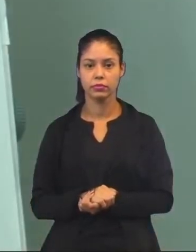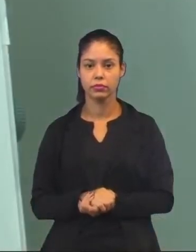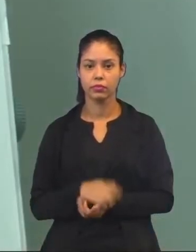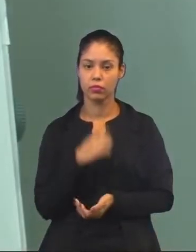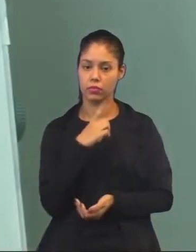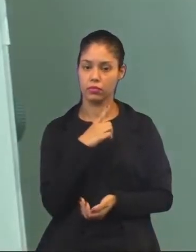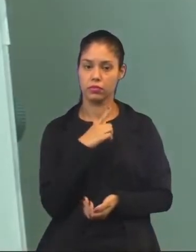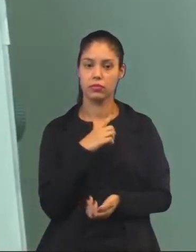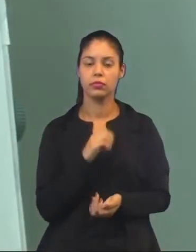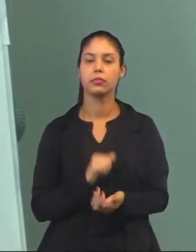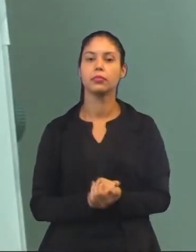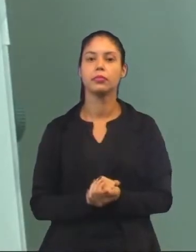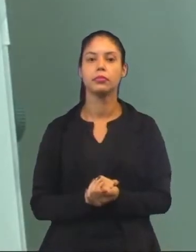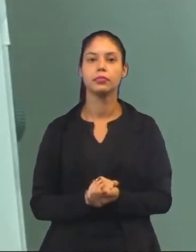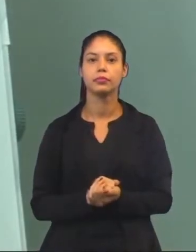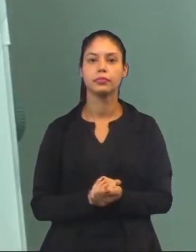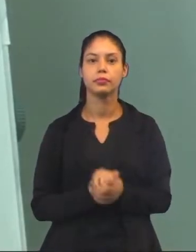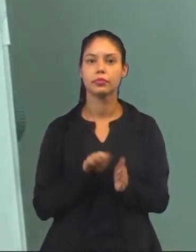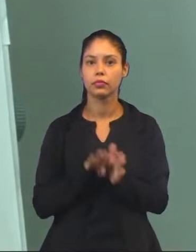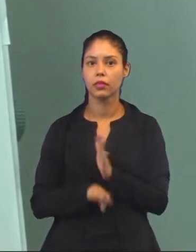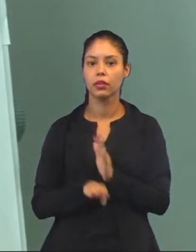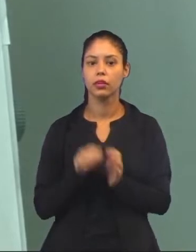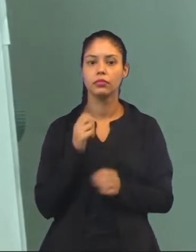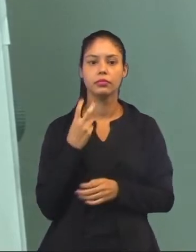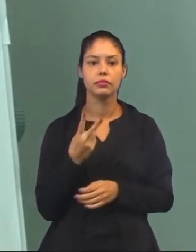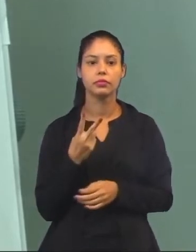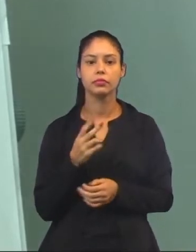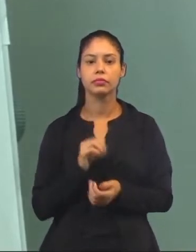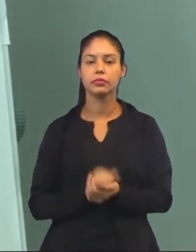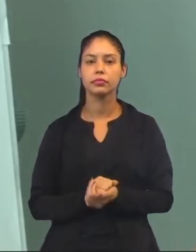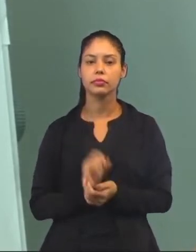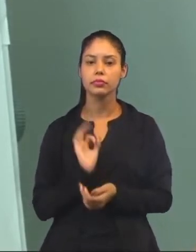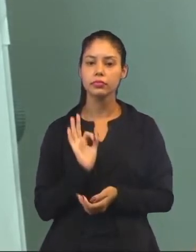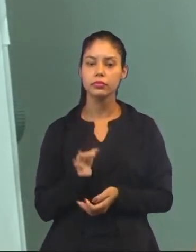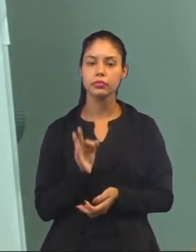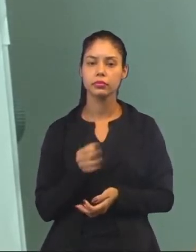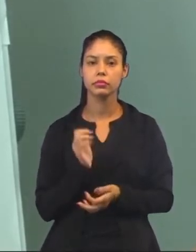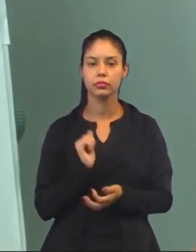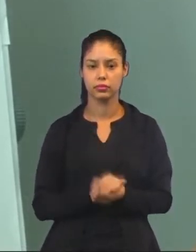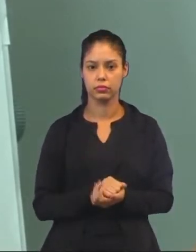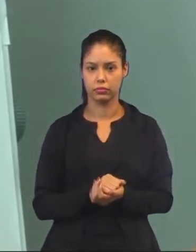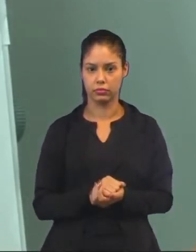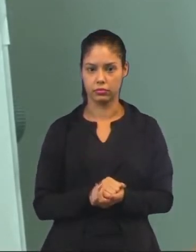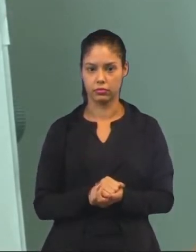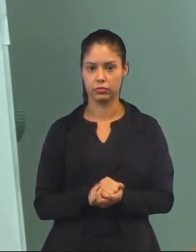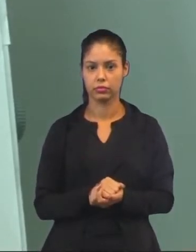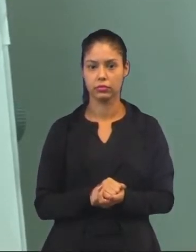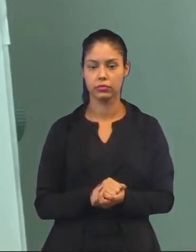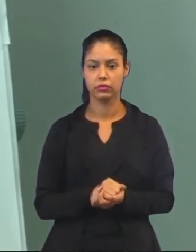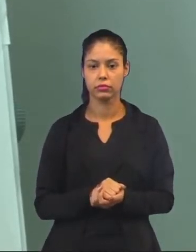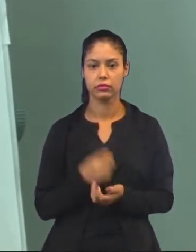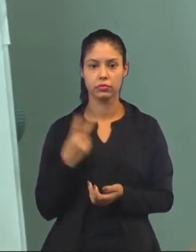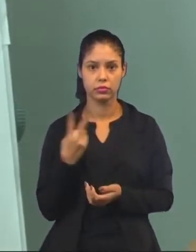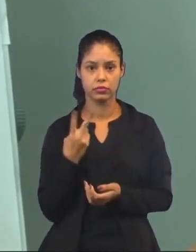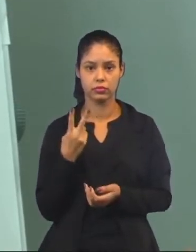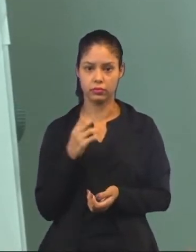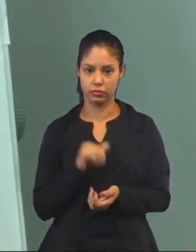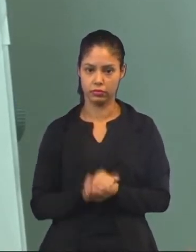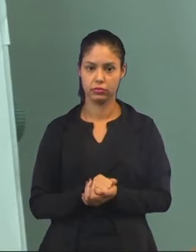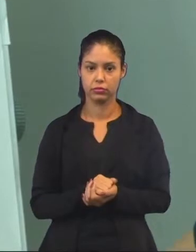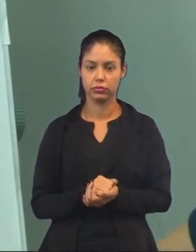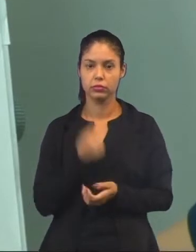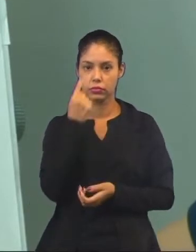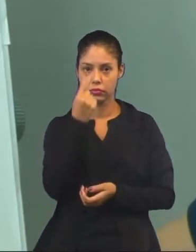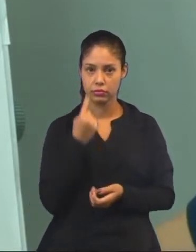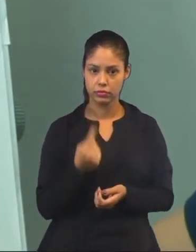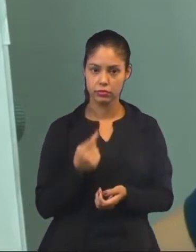Nós temos que retirar 2 daqui, certo? Esse 2 ele vai ser retirado daqui, das unidades. Unidade